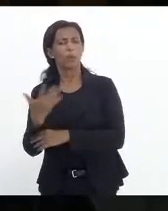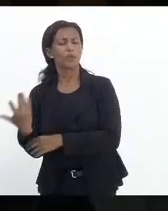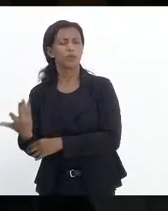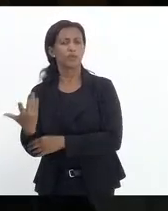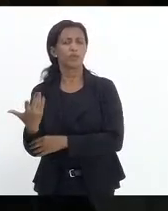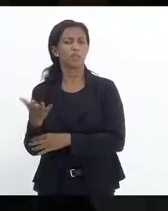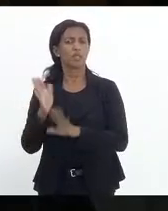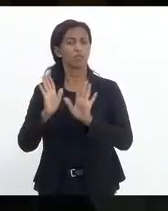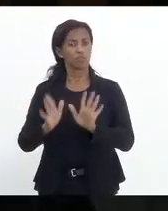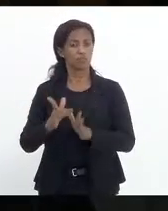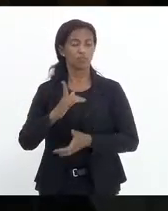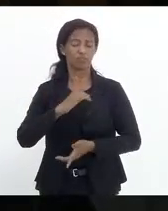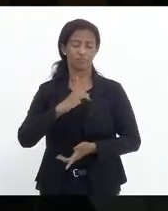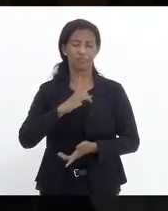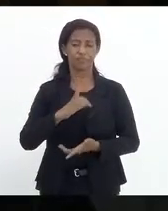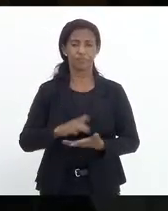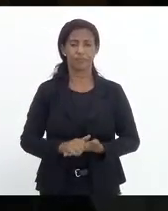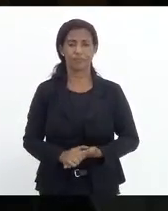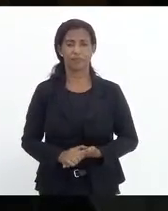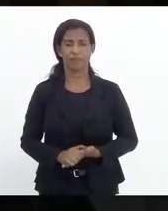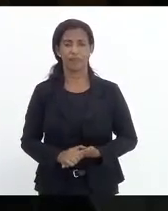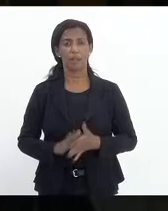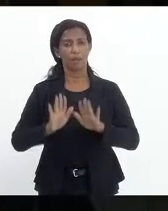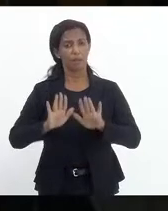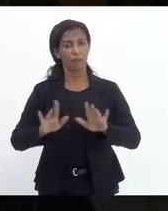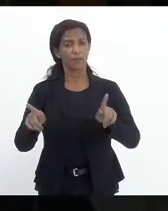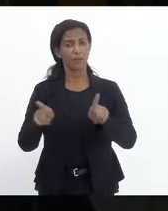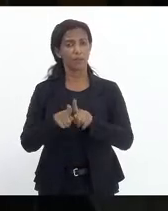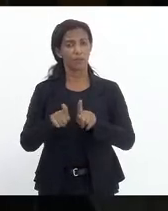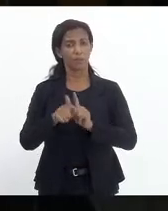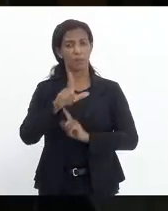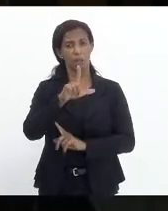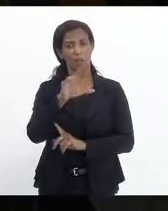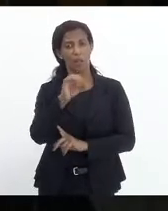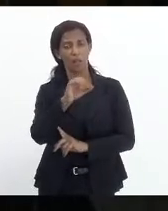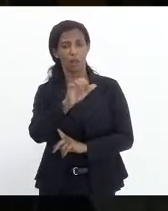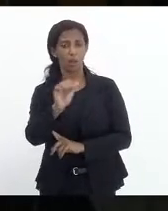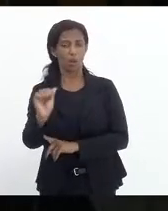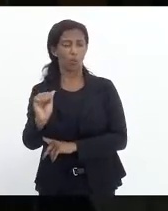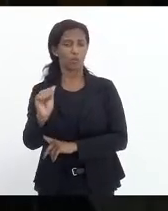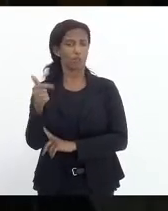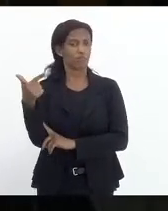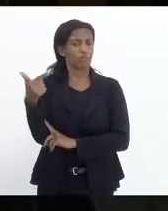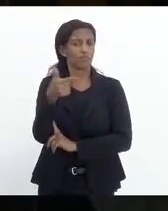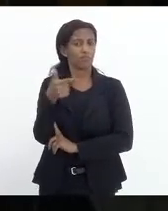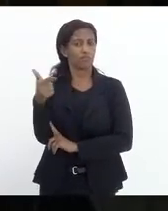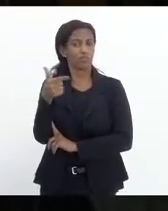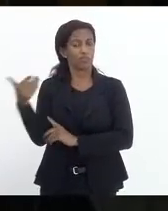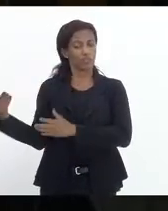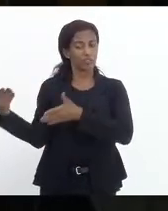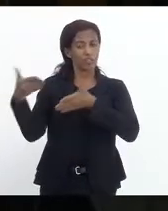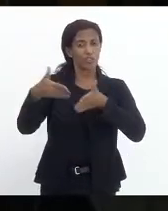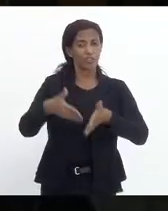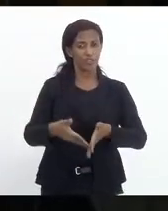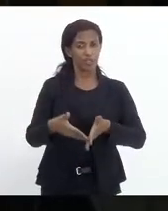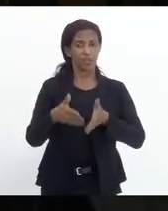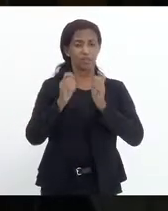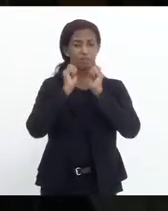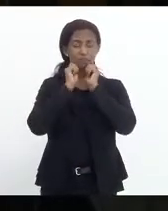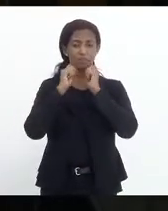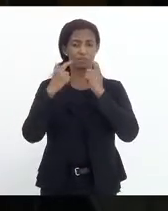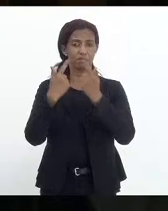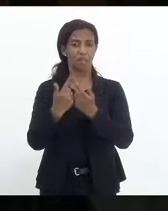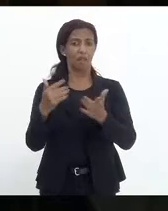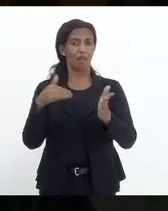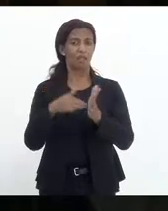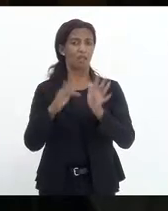menos já existentes mas também na lua de 22 que chega na casa até o final